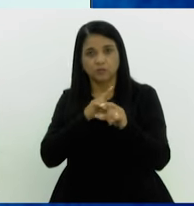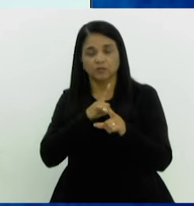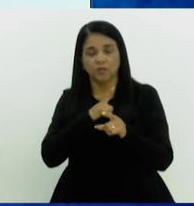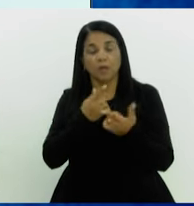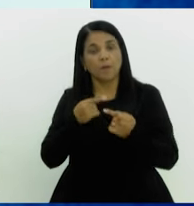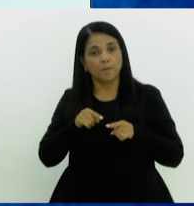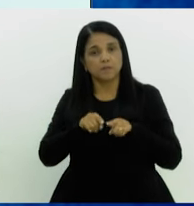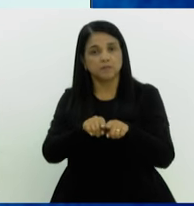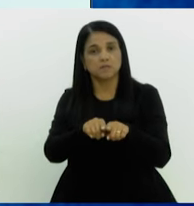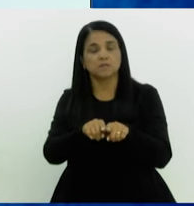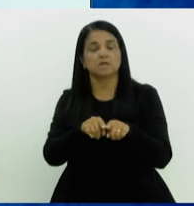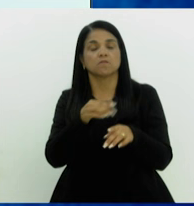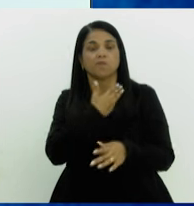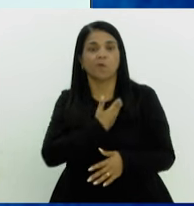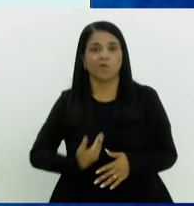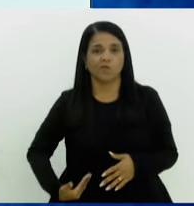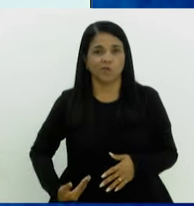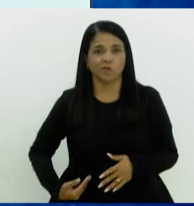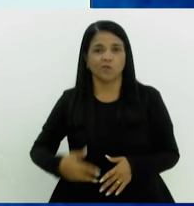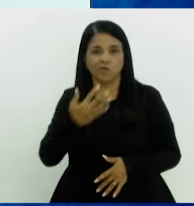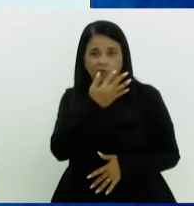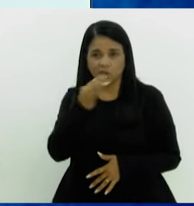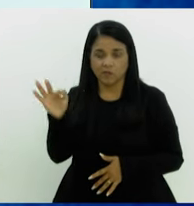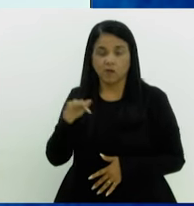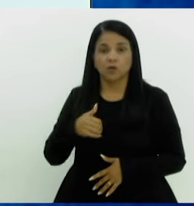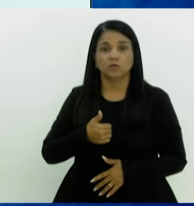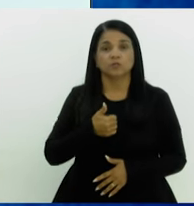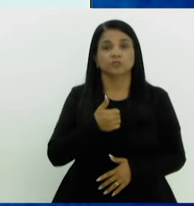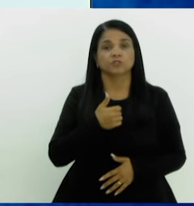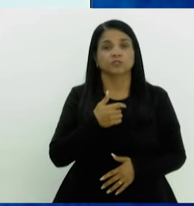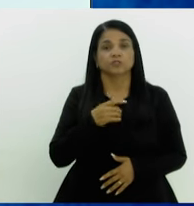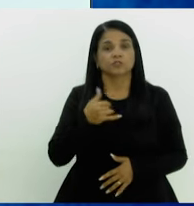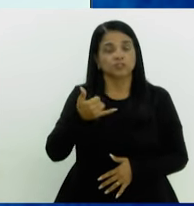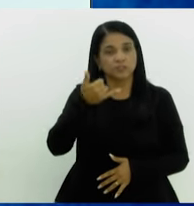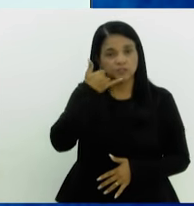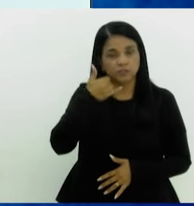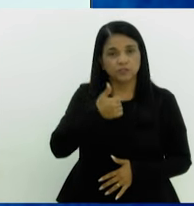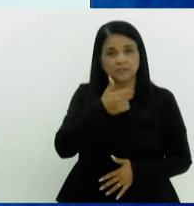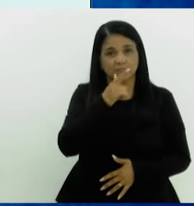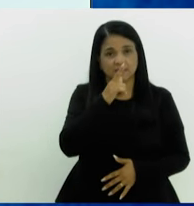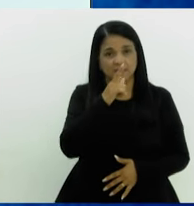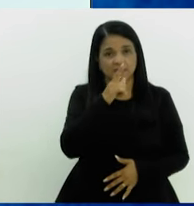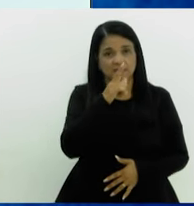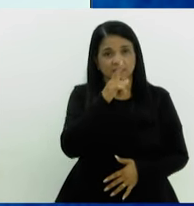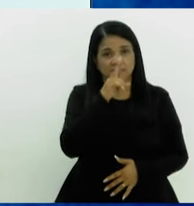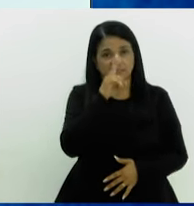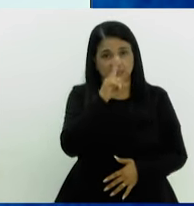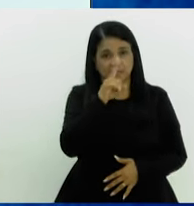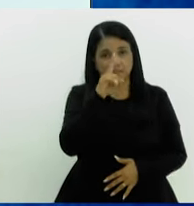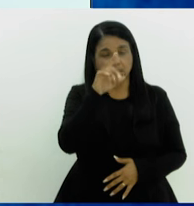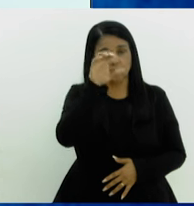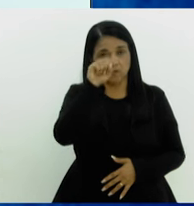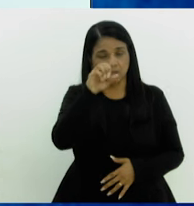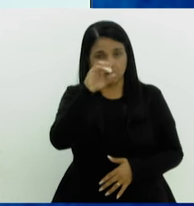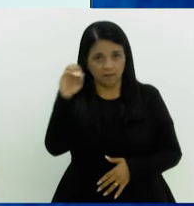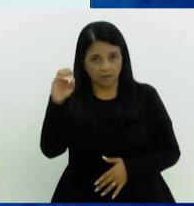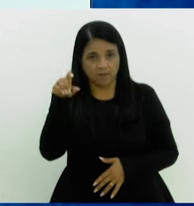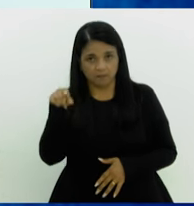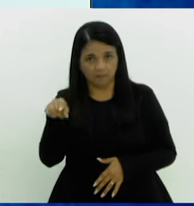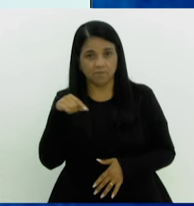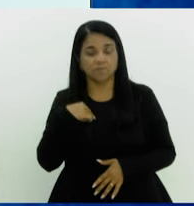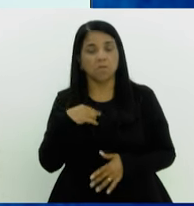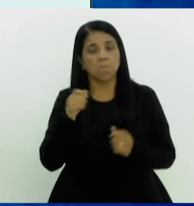firmou com o governo federal com o dis 180 no WhatsApp então hoje qualquer mulher pode reportar